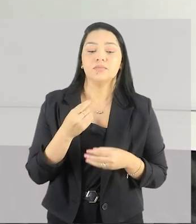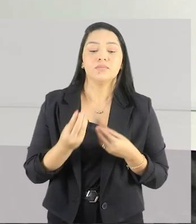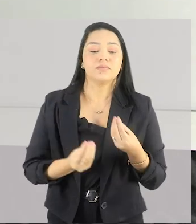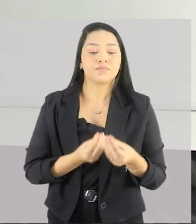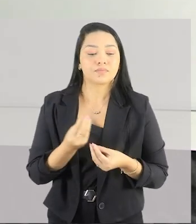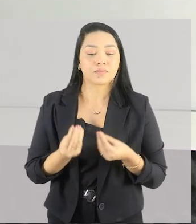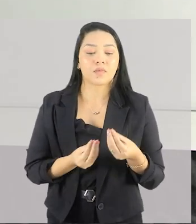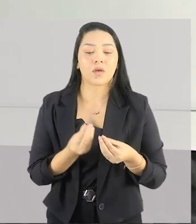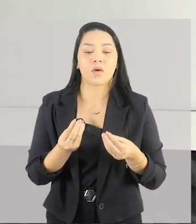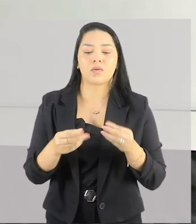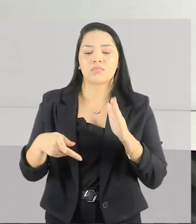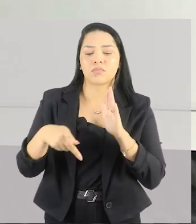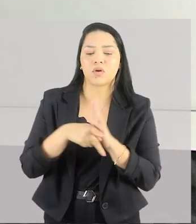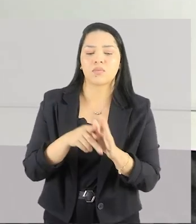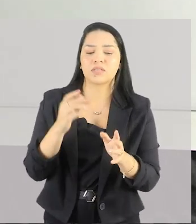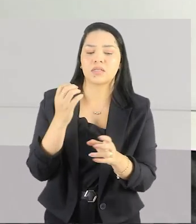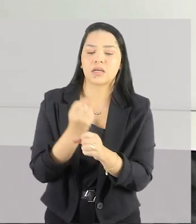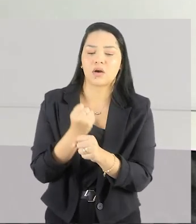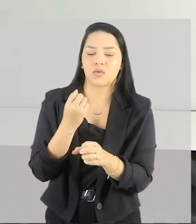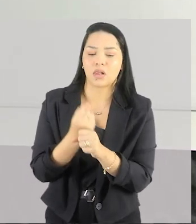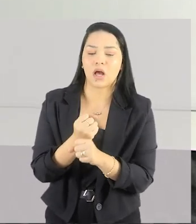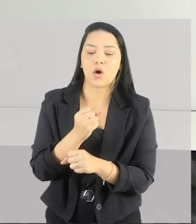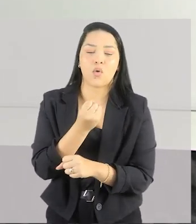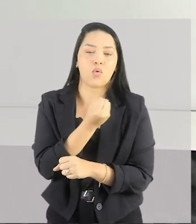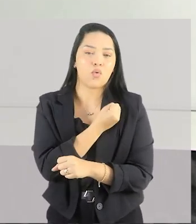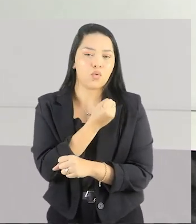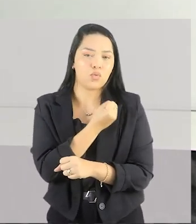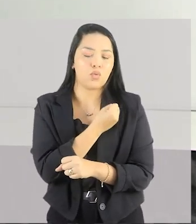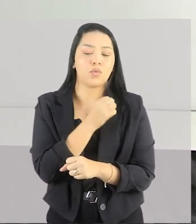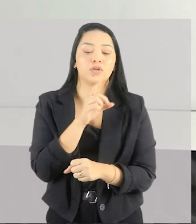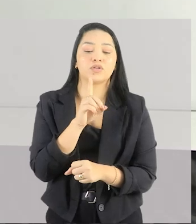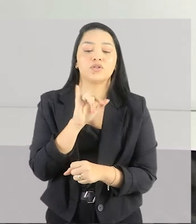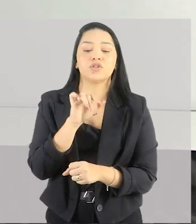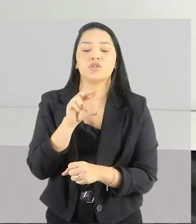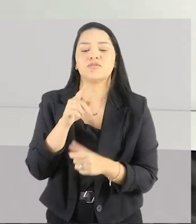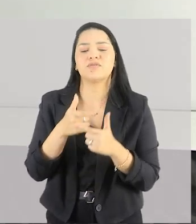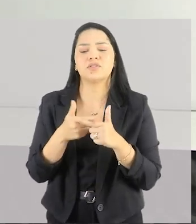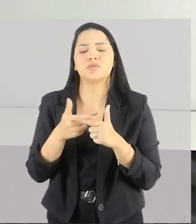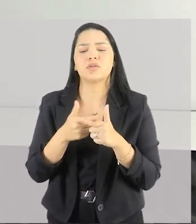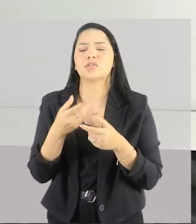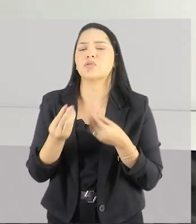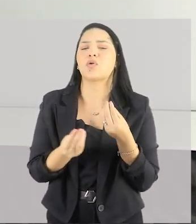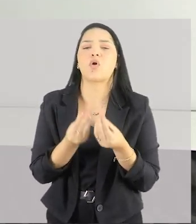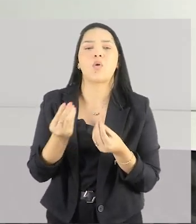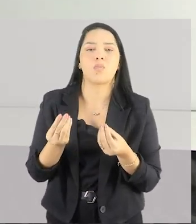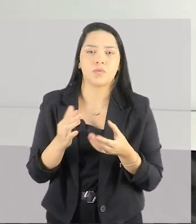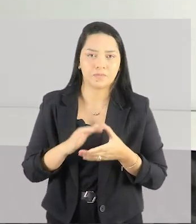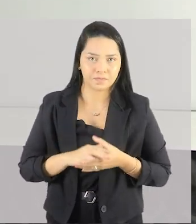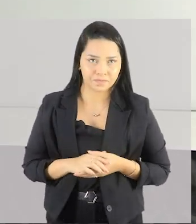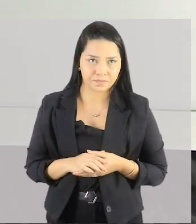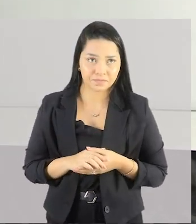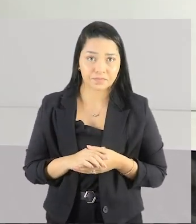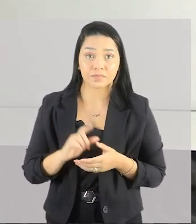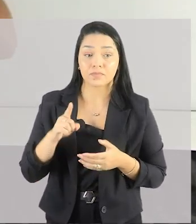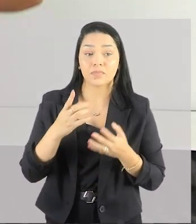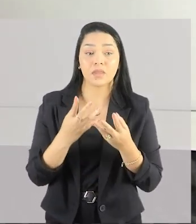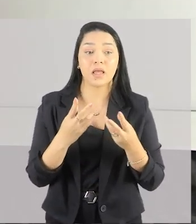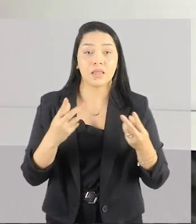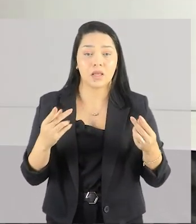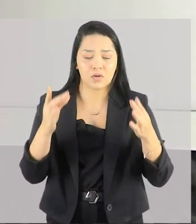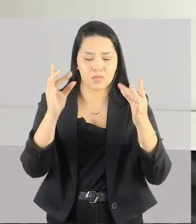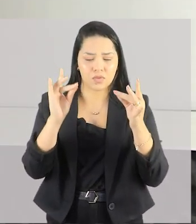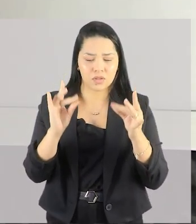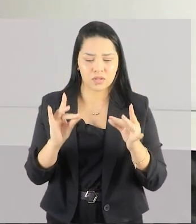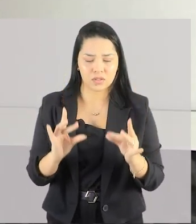maneira específica de se calcular o número de divisores. Como é que a gente faz? Após a